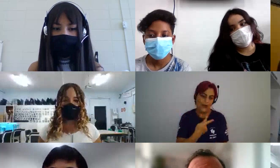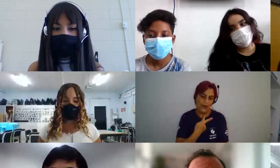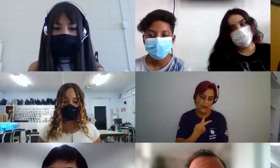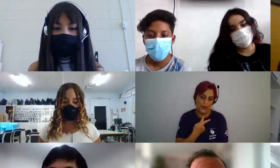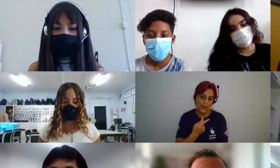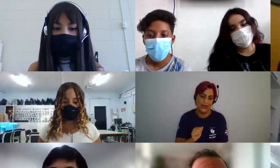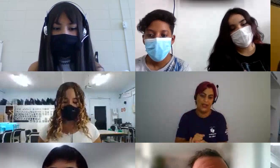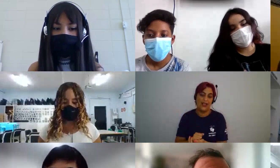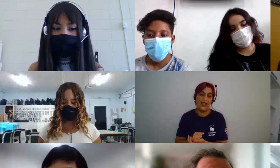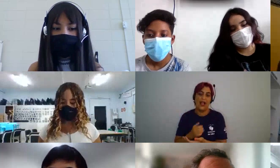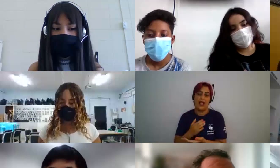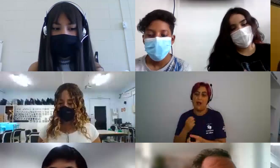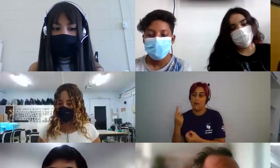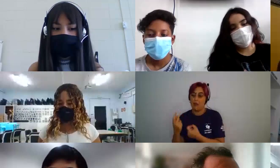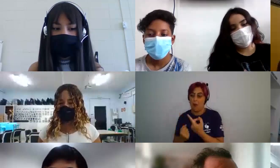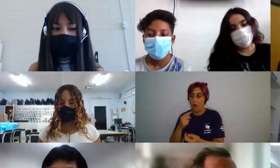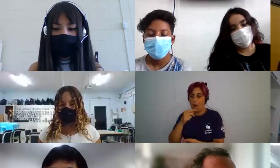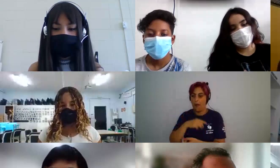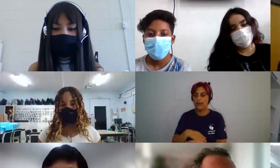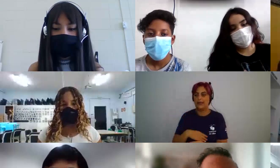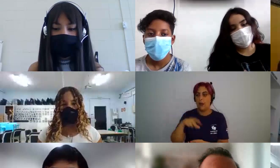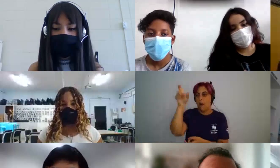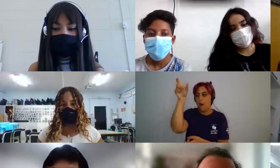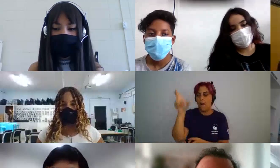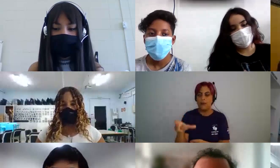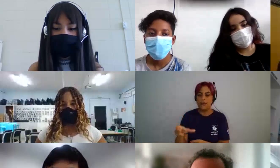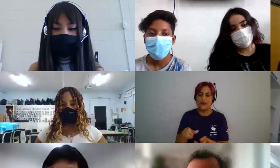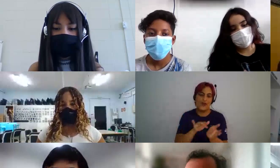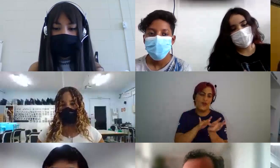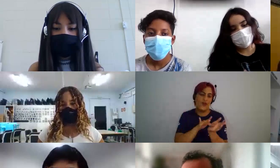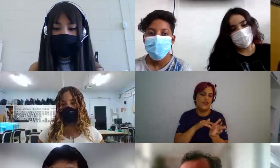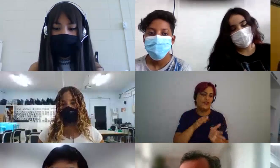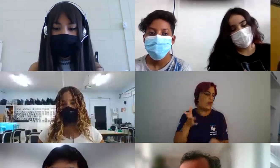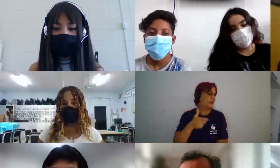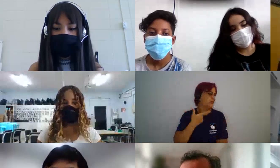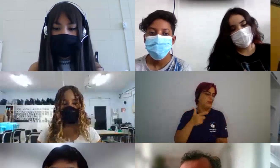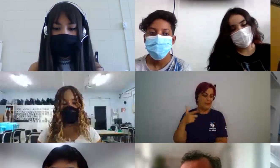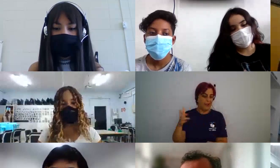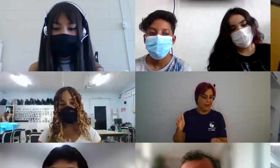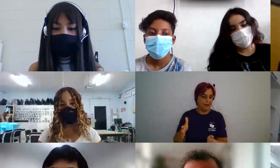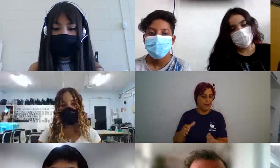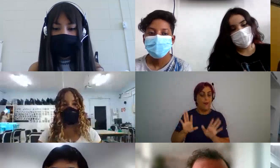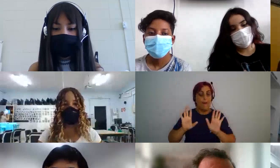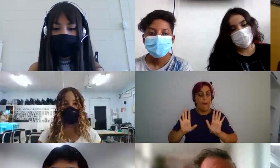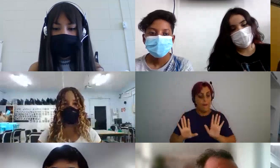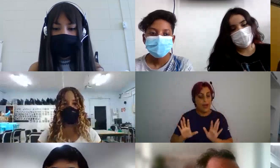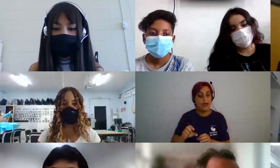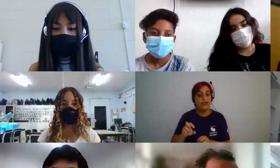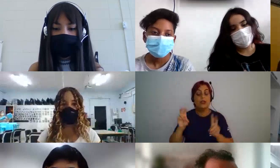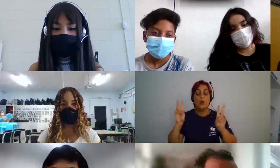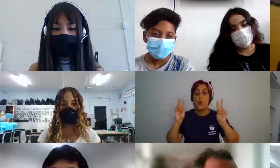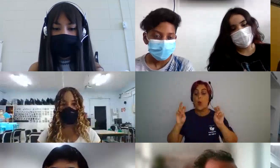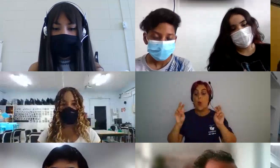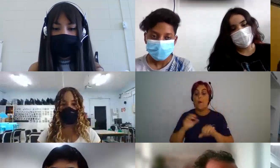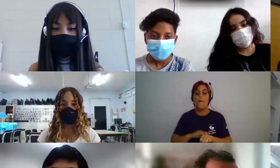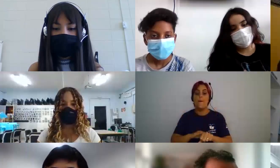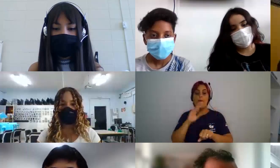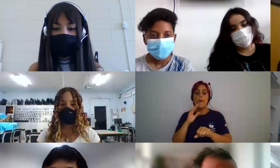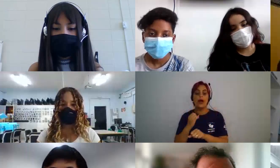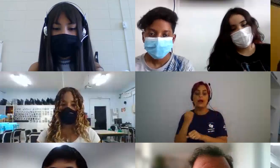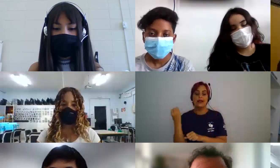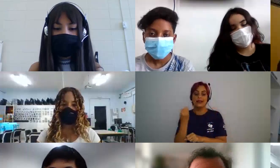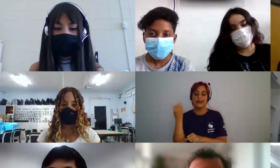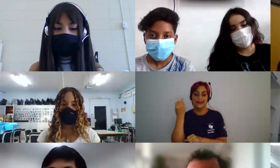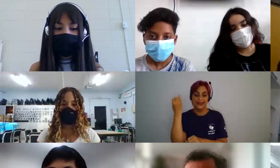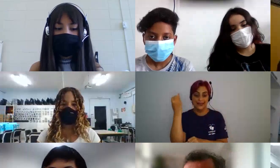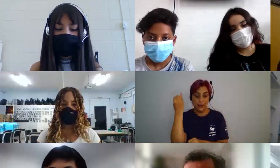gente que finge que esse é um assunto menor, menos importante, mas talvez seja um dos assuntos mais importantes que regem